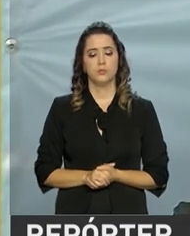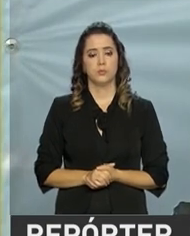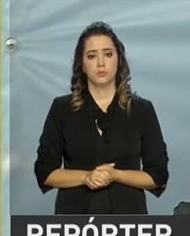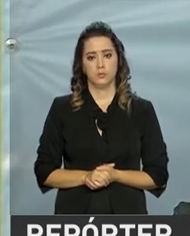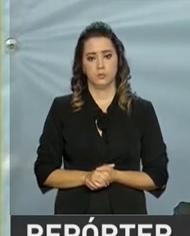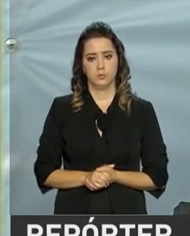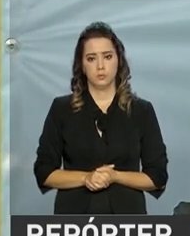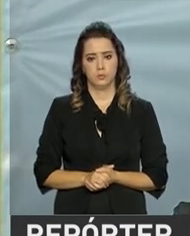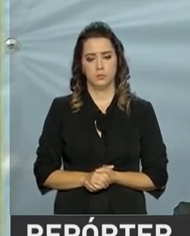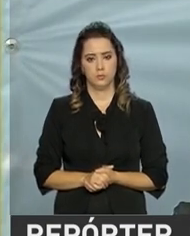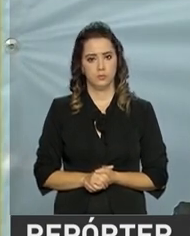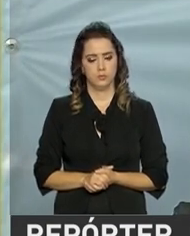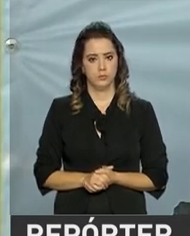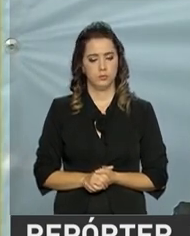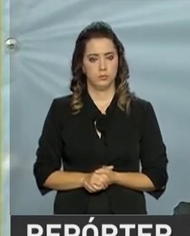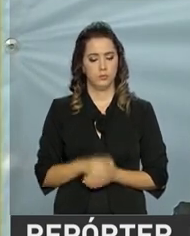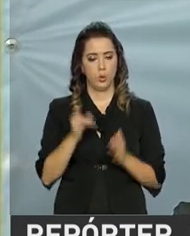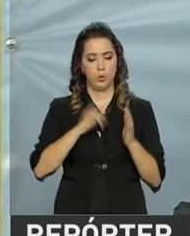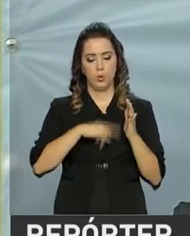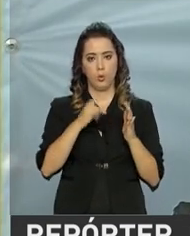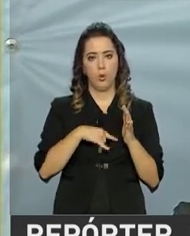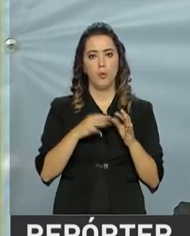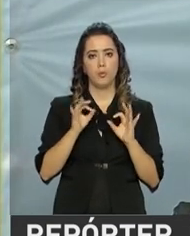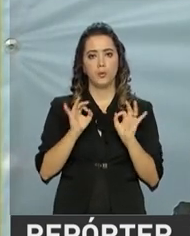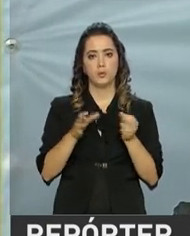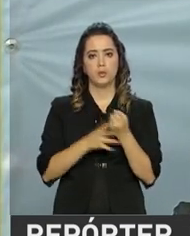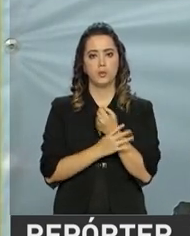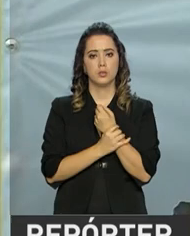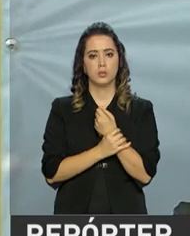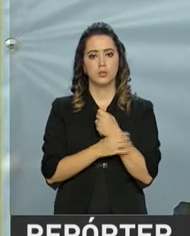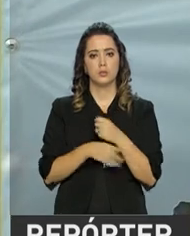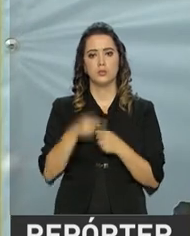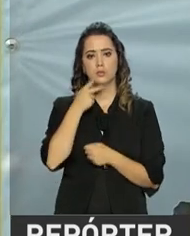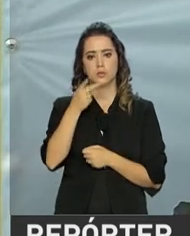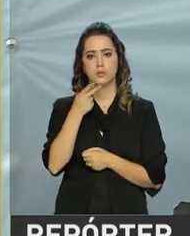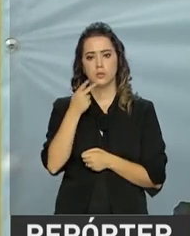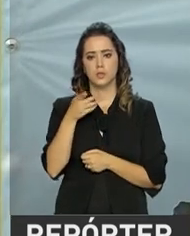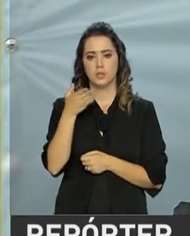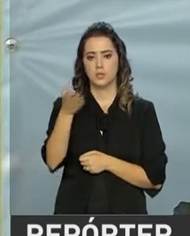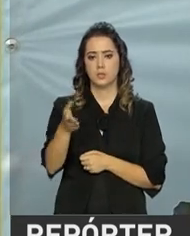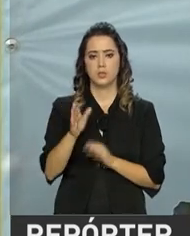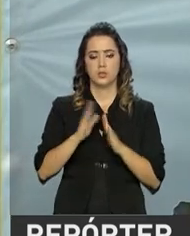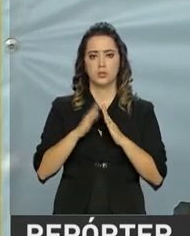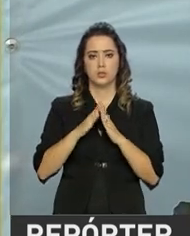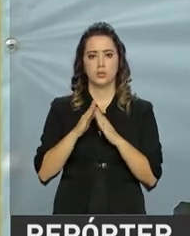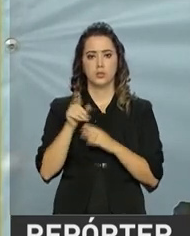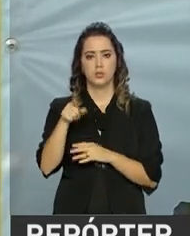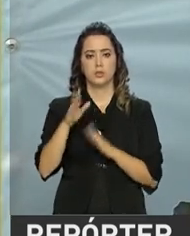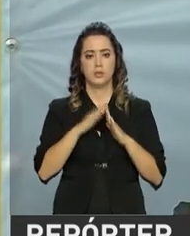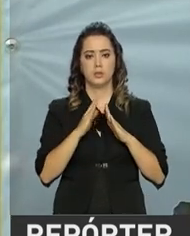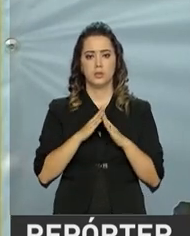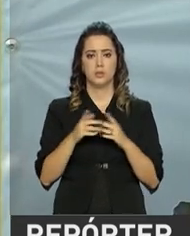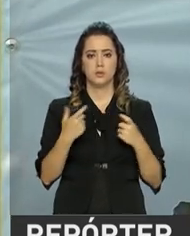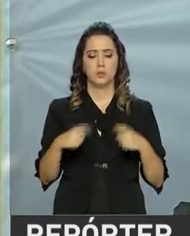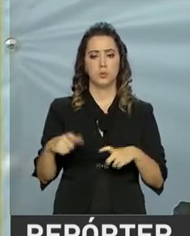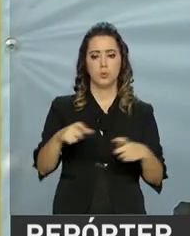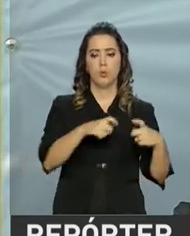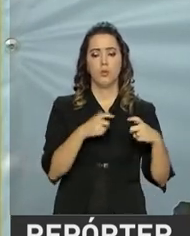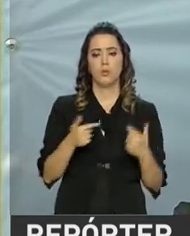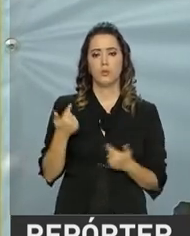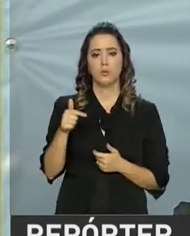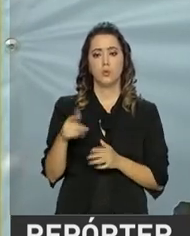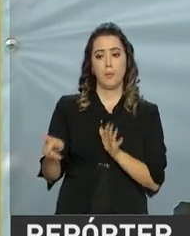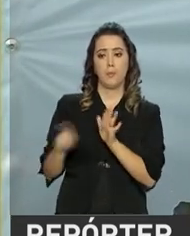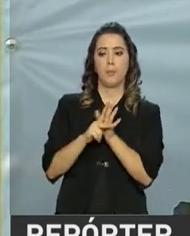lhes assegura que ninguém vai poder chegar lá e dizer que aquela casa, que aquele lar, que aquele espaço